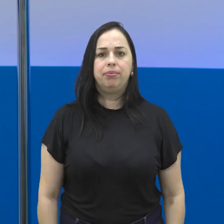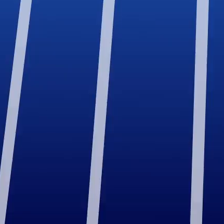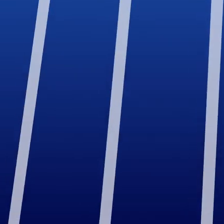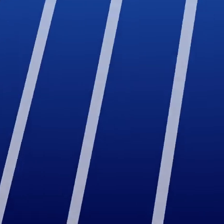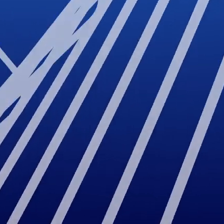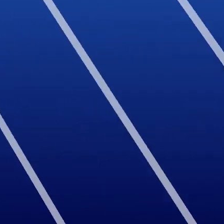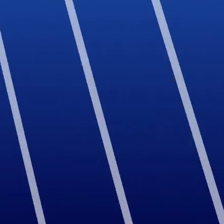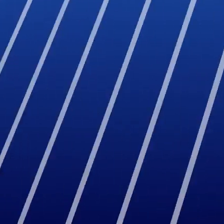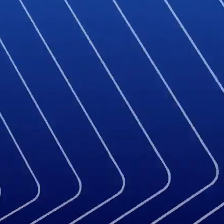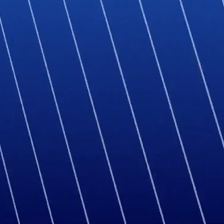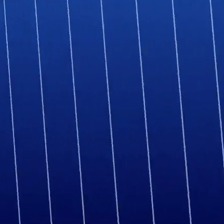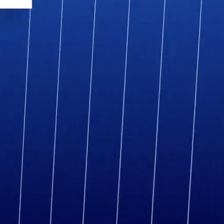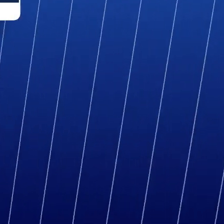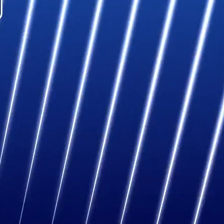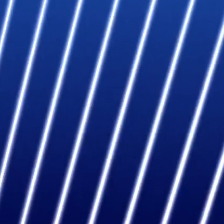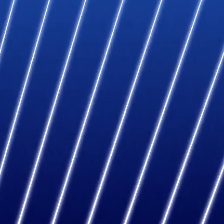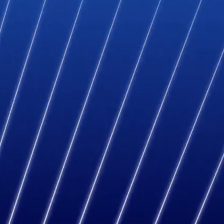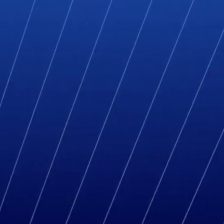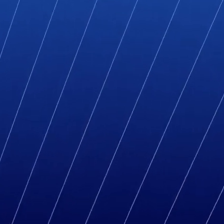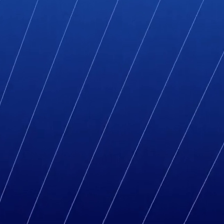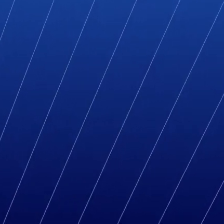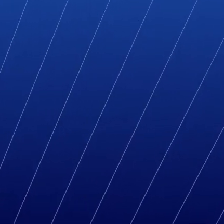Congresso.